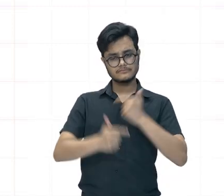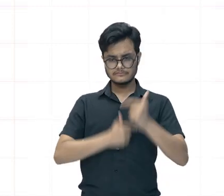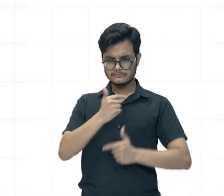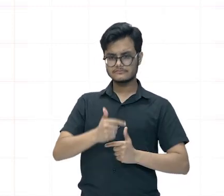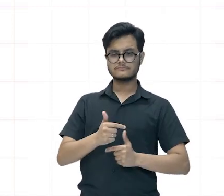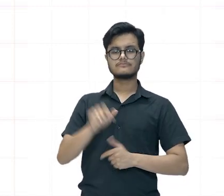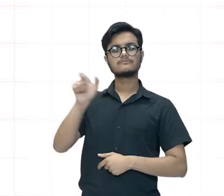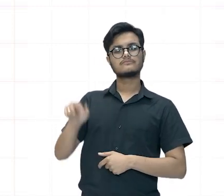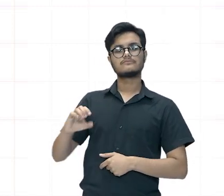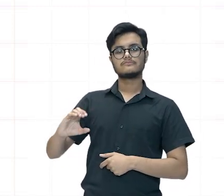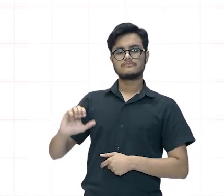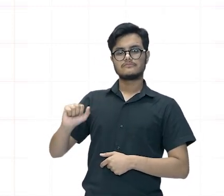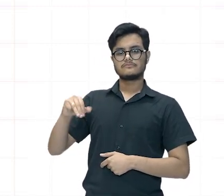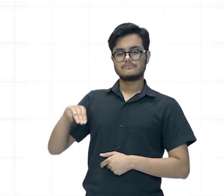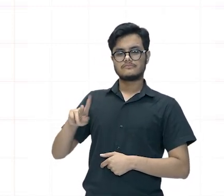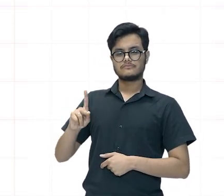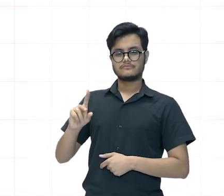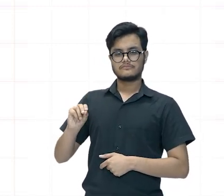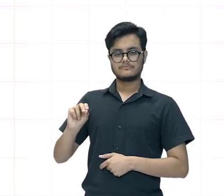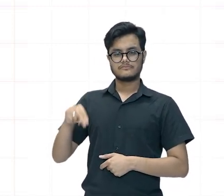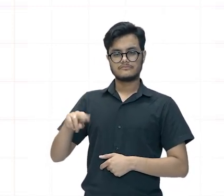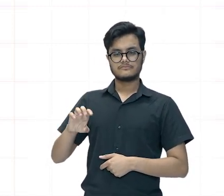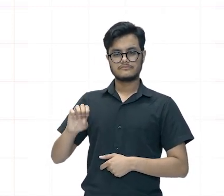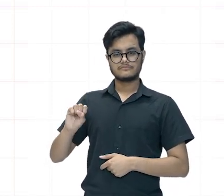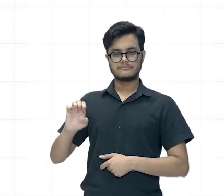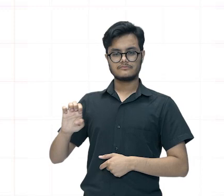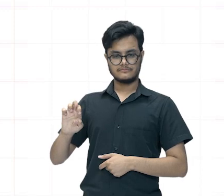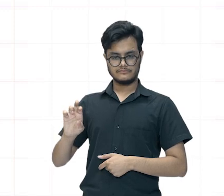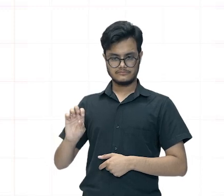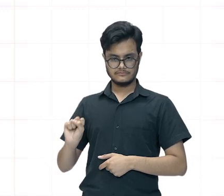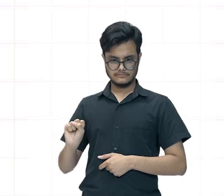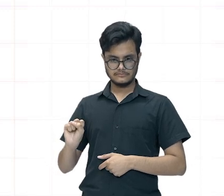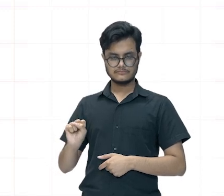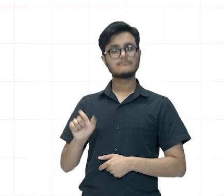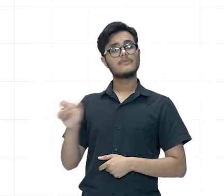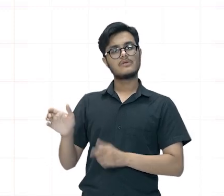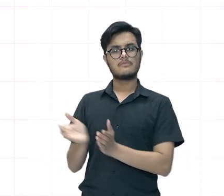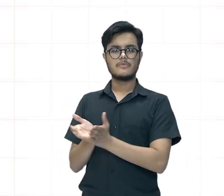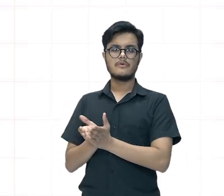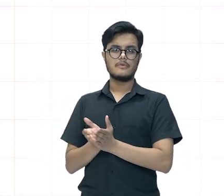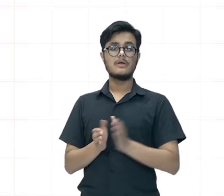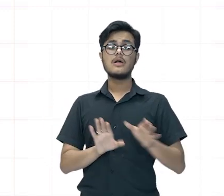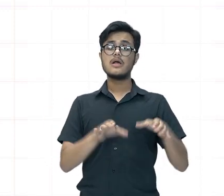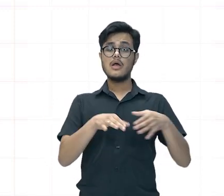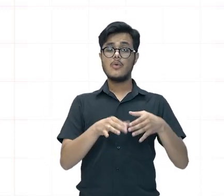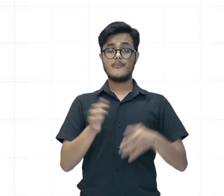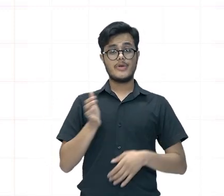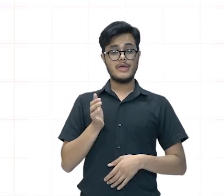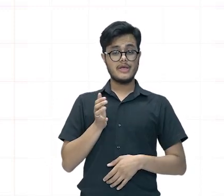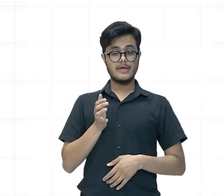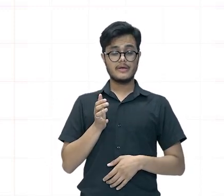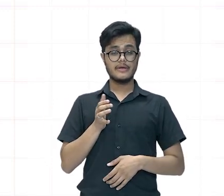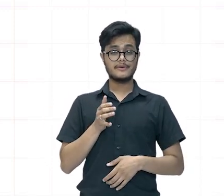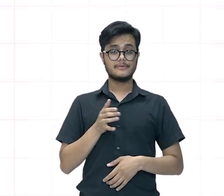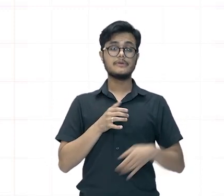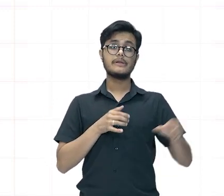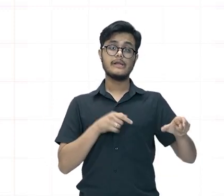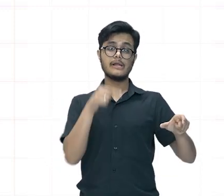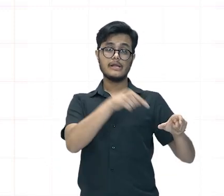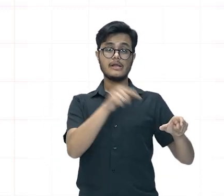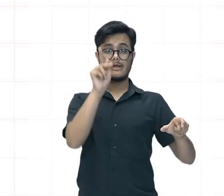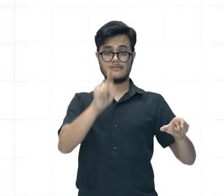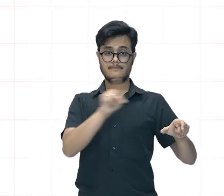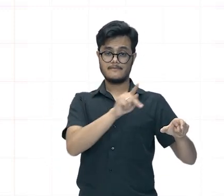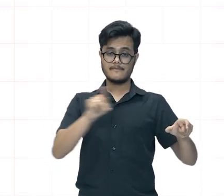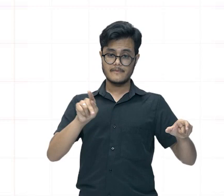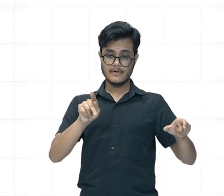são os camponeses, e os nobres e a igreja, então, ali em cima das suas costas. Na visão, então, do clero, olha só,